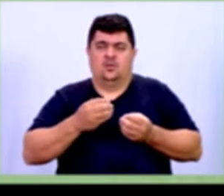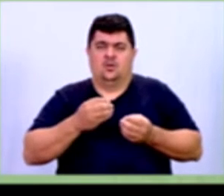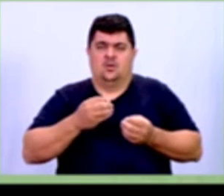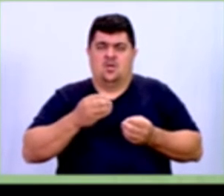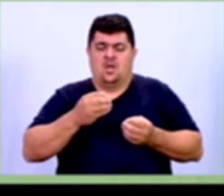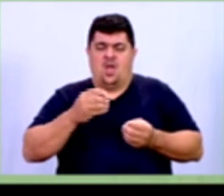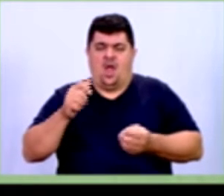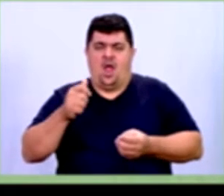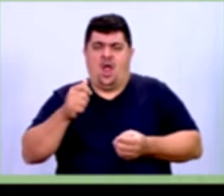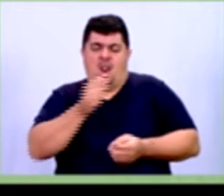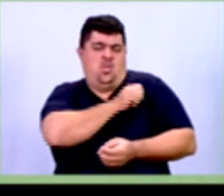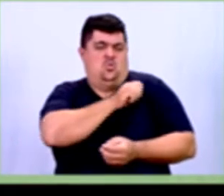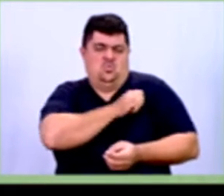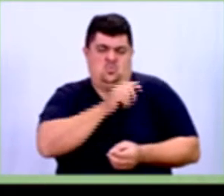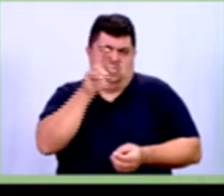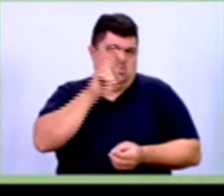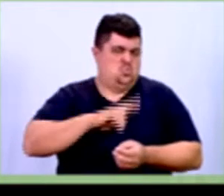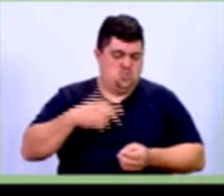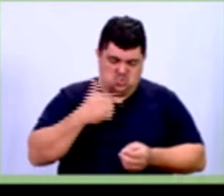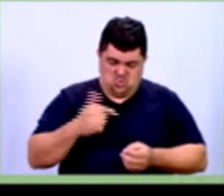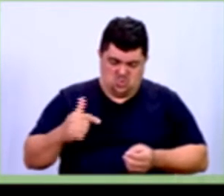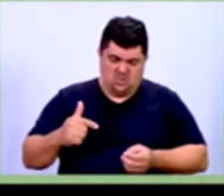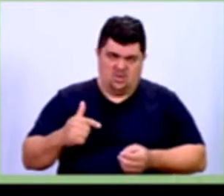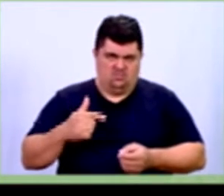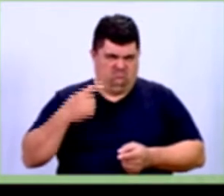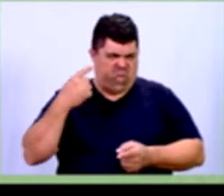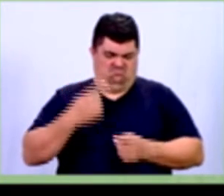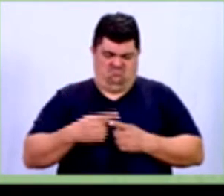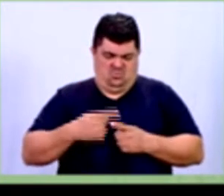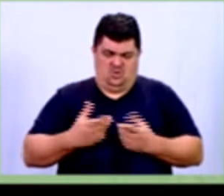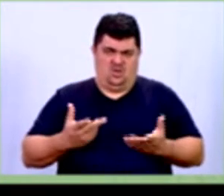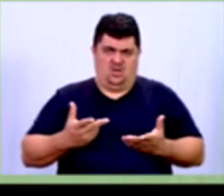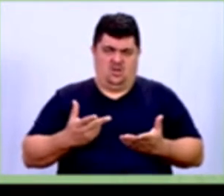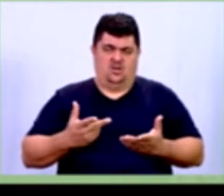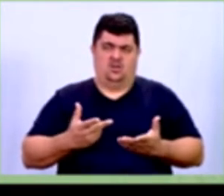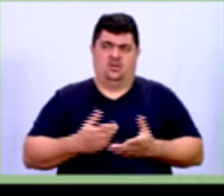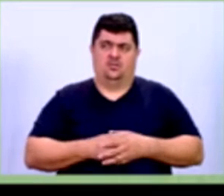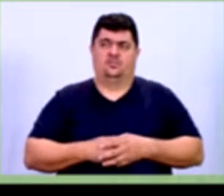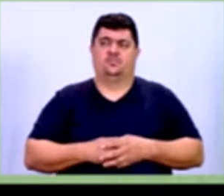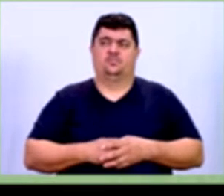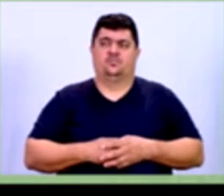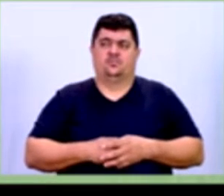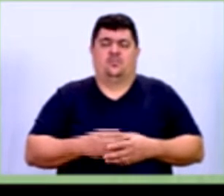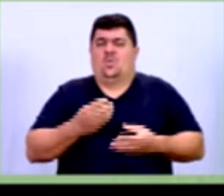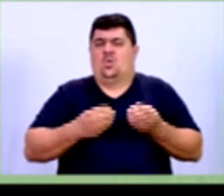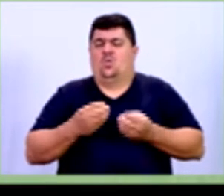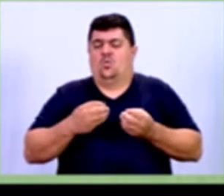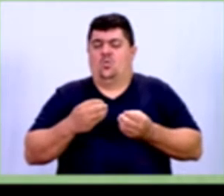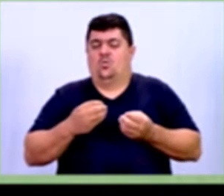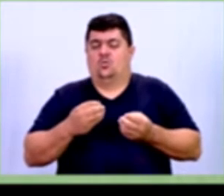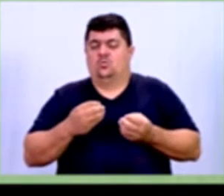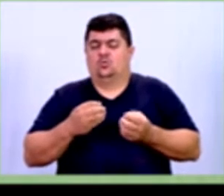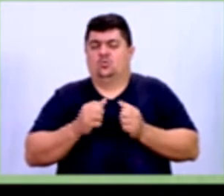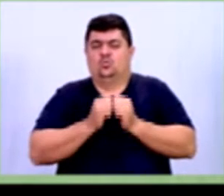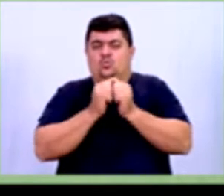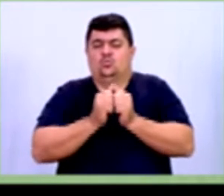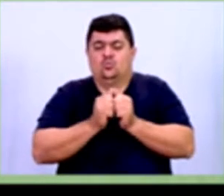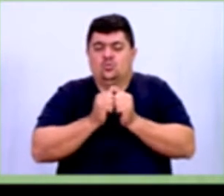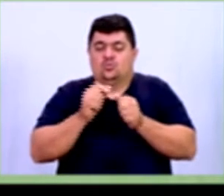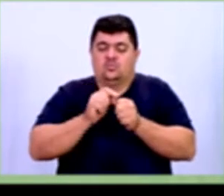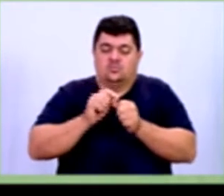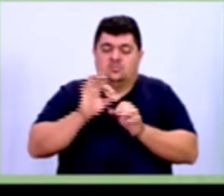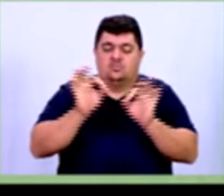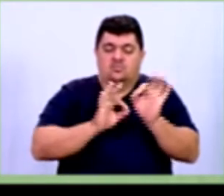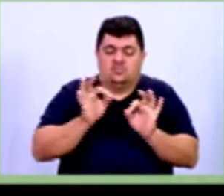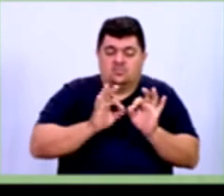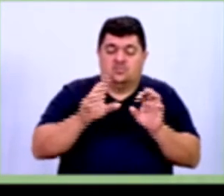desse livro? Qual o papel dos professores frente aos recursos didáticos? Como participar melhor da elaboração